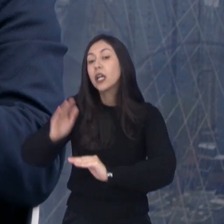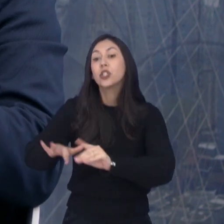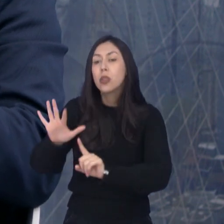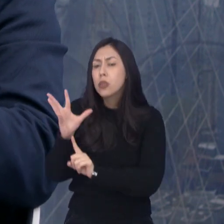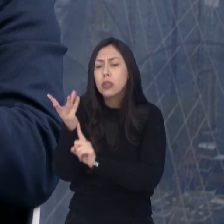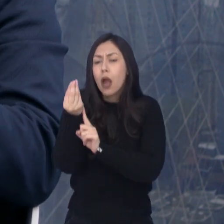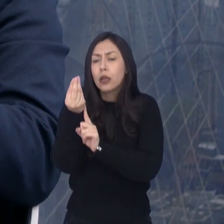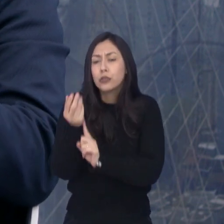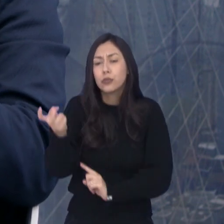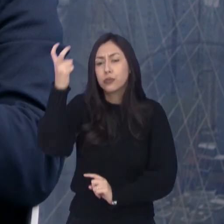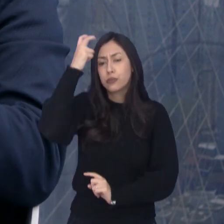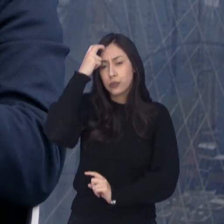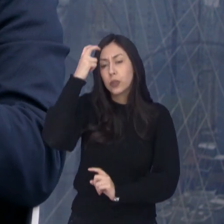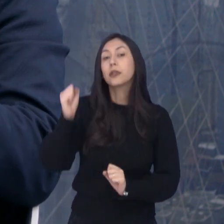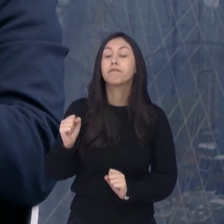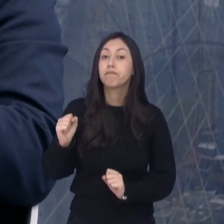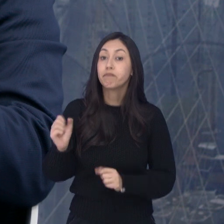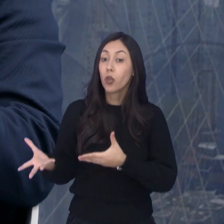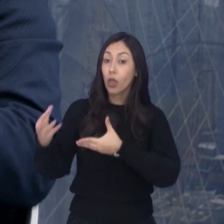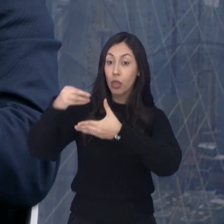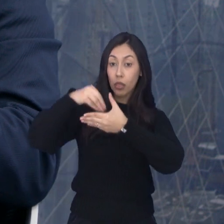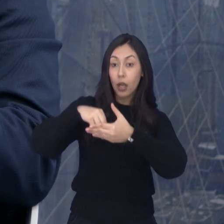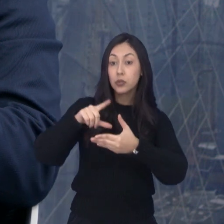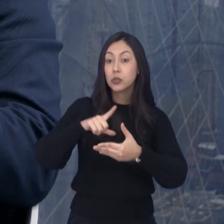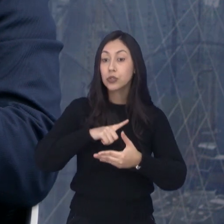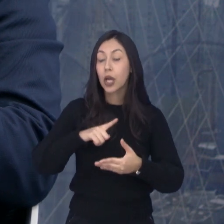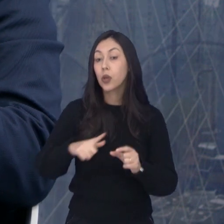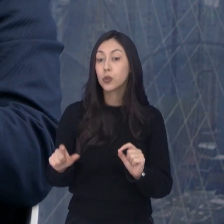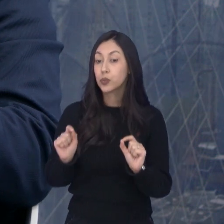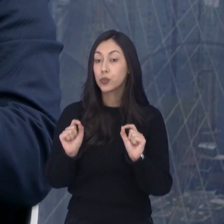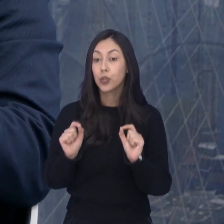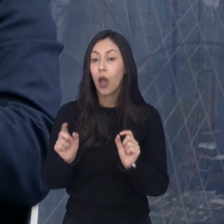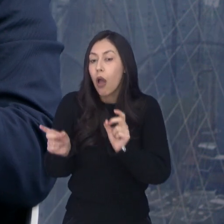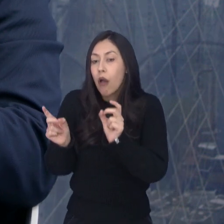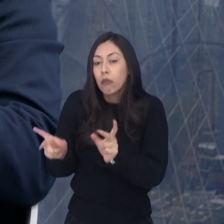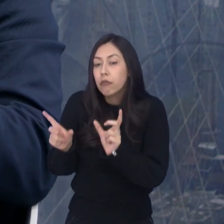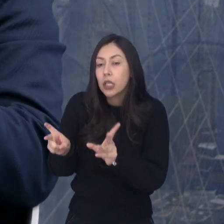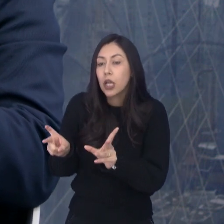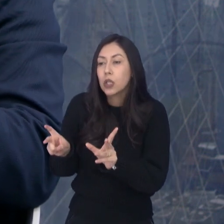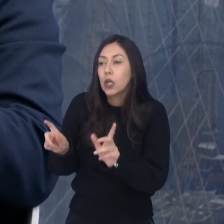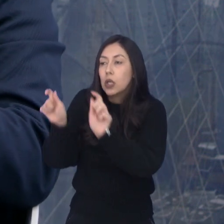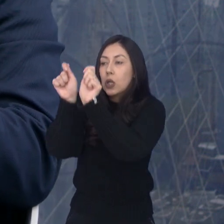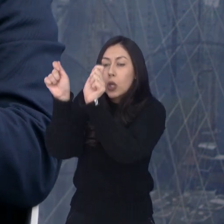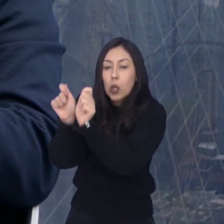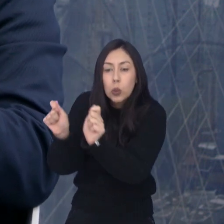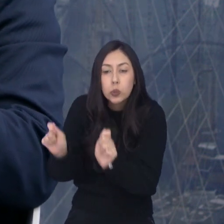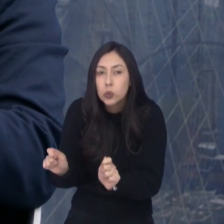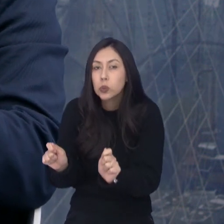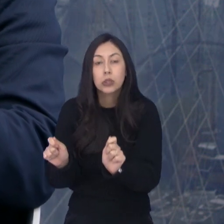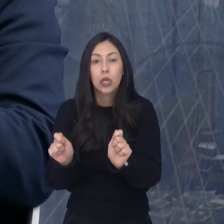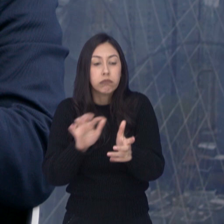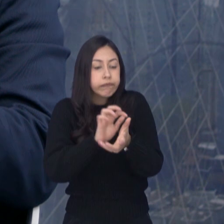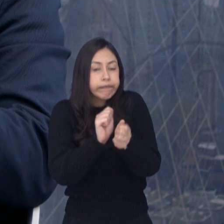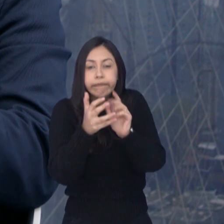e da cultura. Então, dentro da economia criativa, cabe aquele que está vendendo escultura, artesanato, o